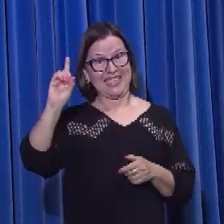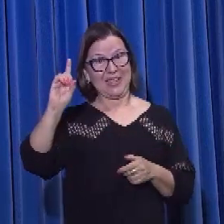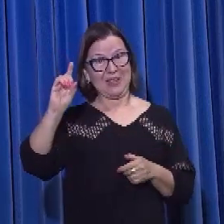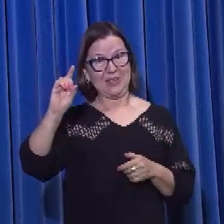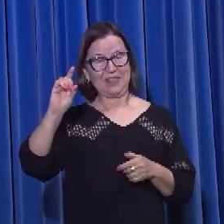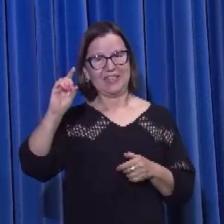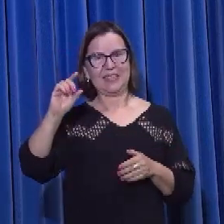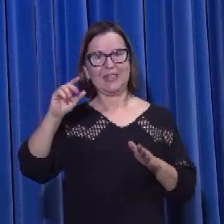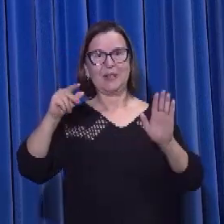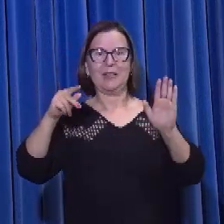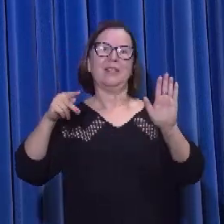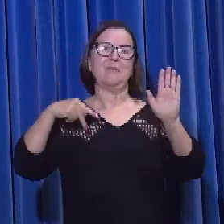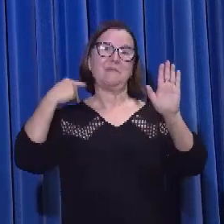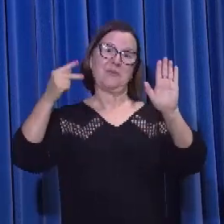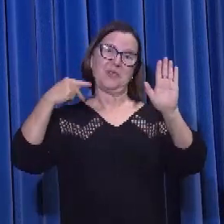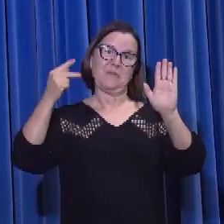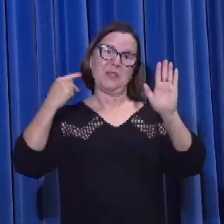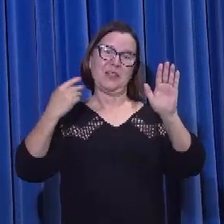profeta.